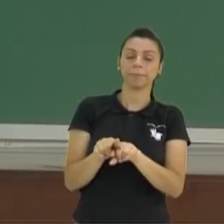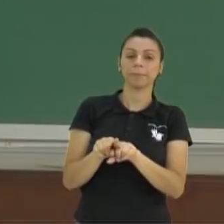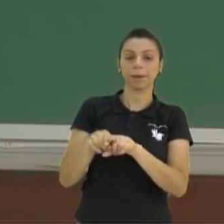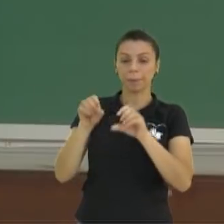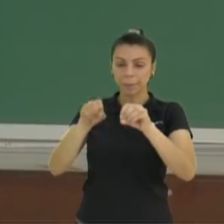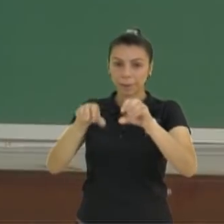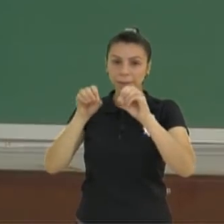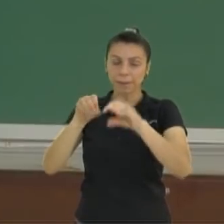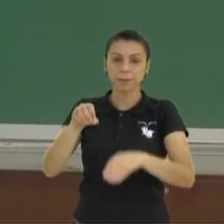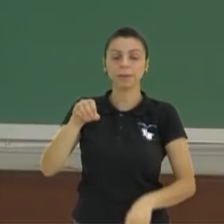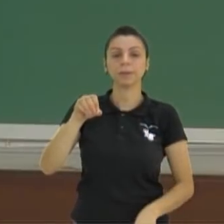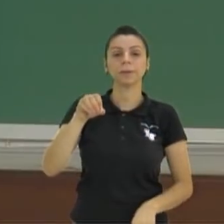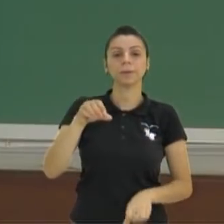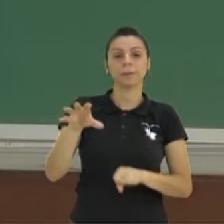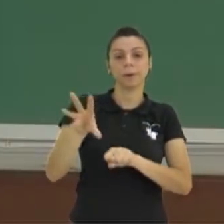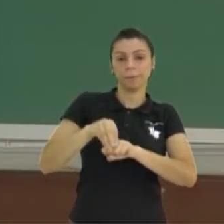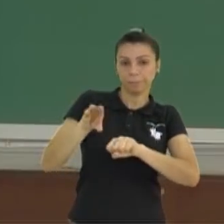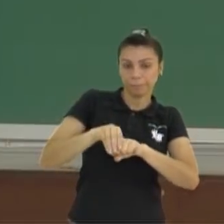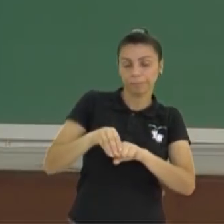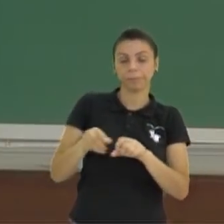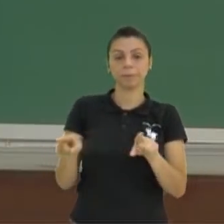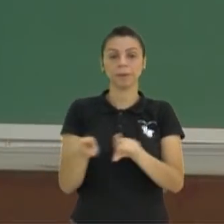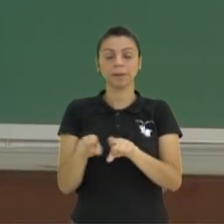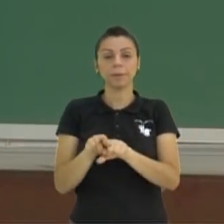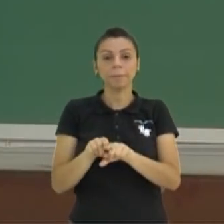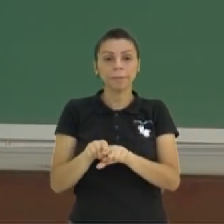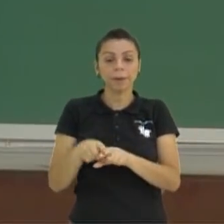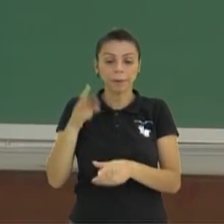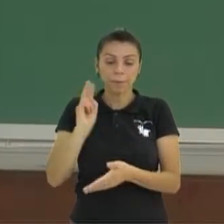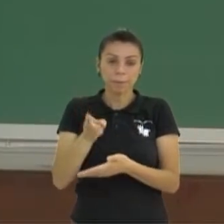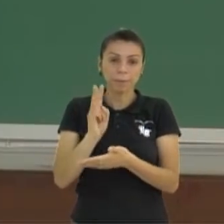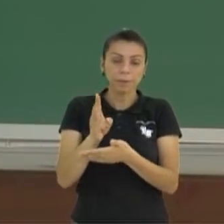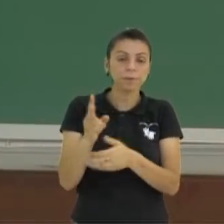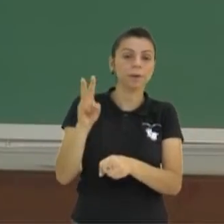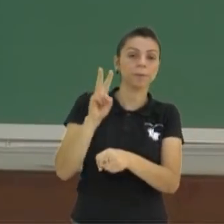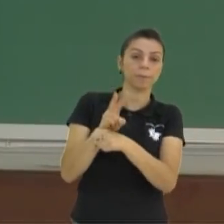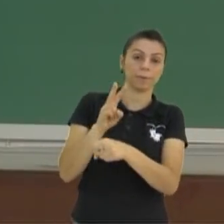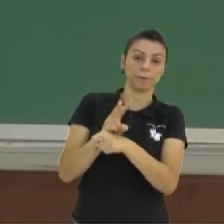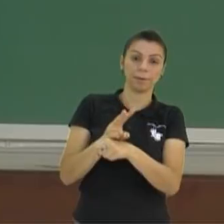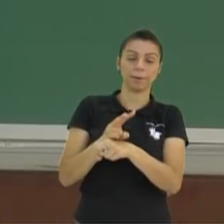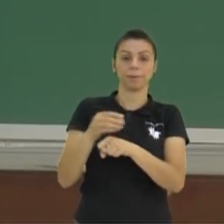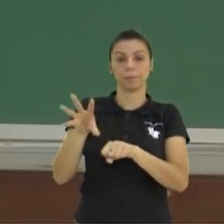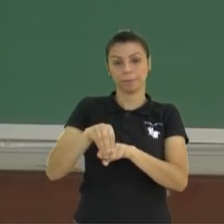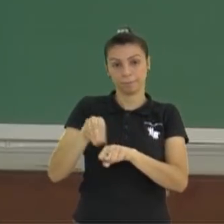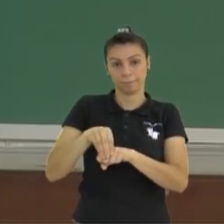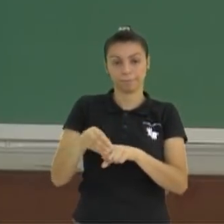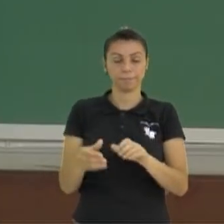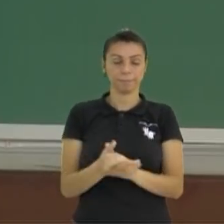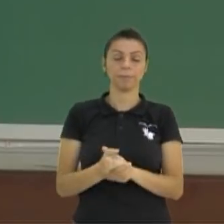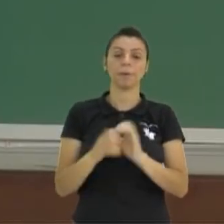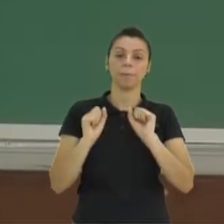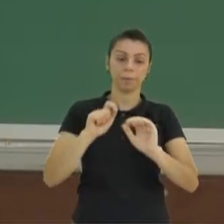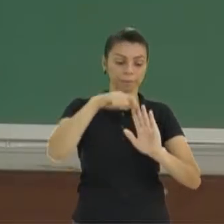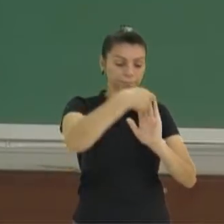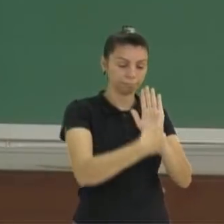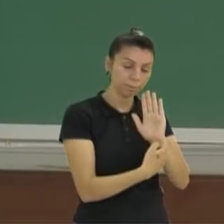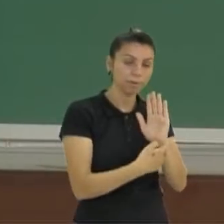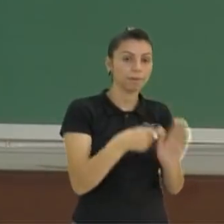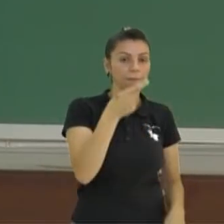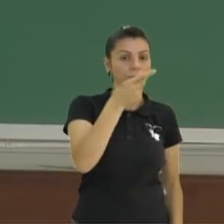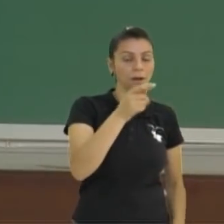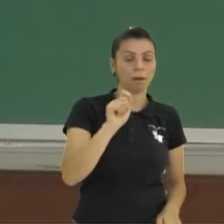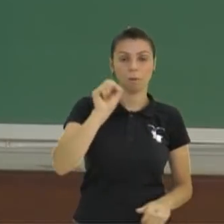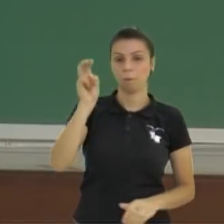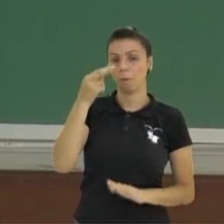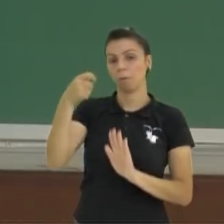a preservação desses saberes. As religiões possuem textos sagrados, sejam eles orais ou escritos.